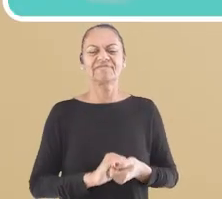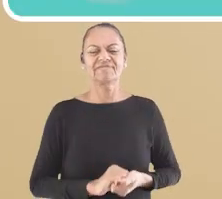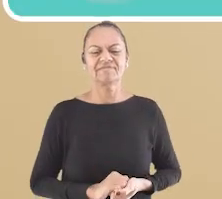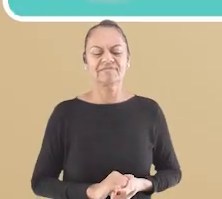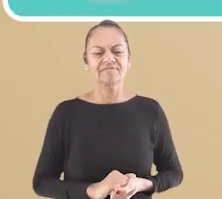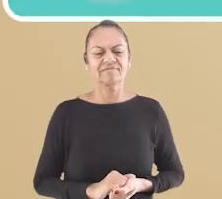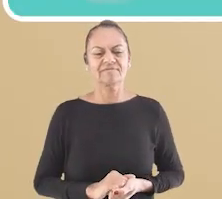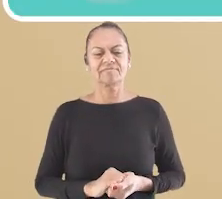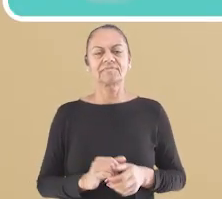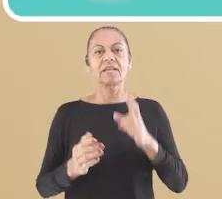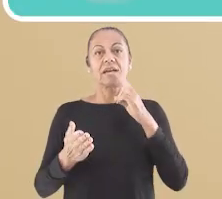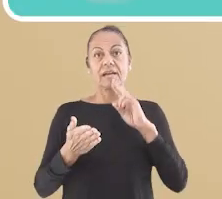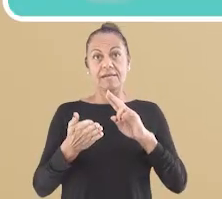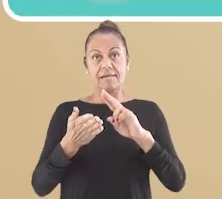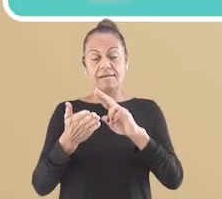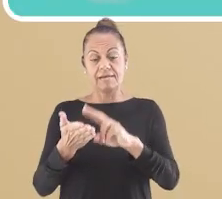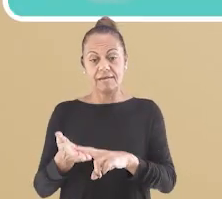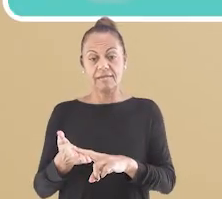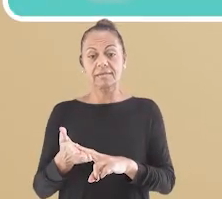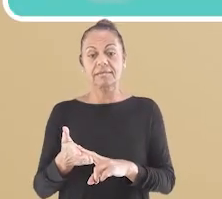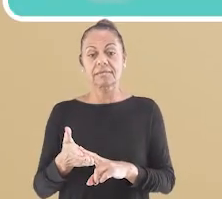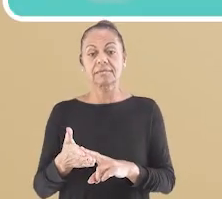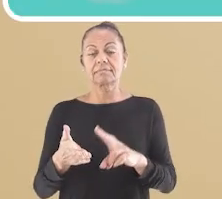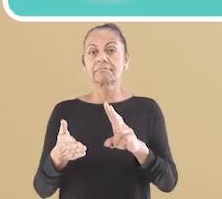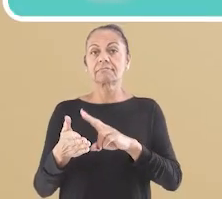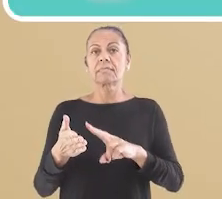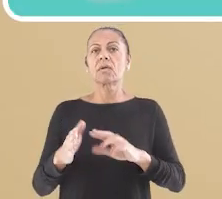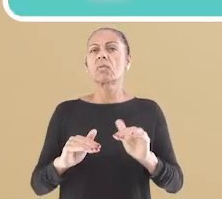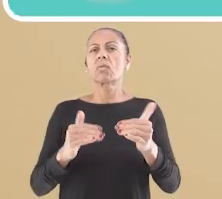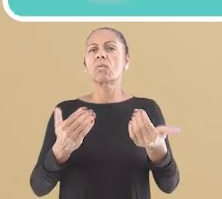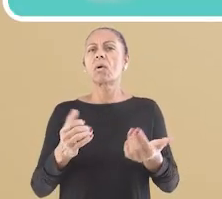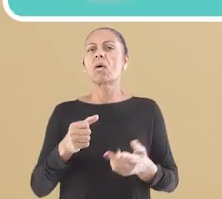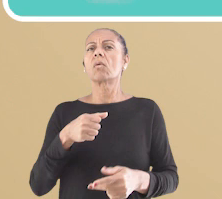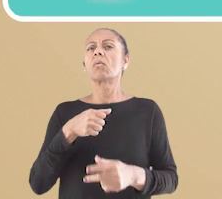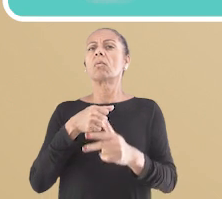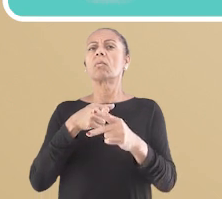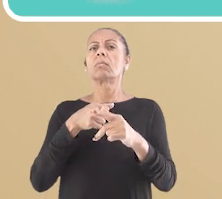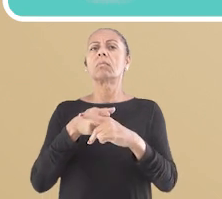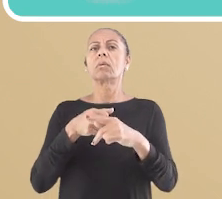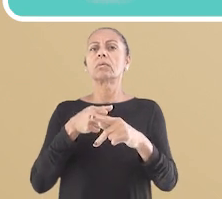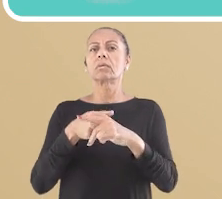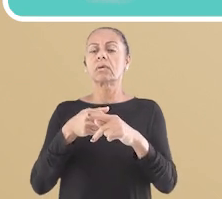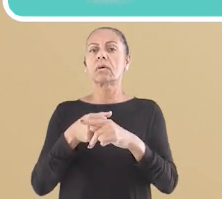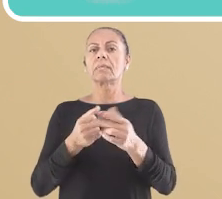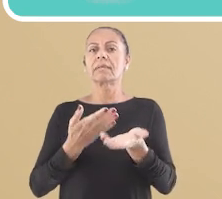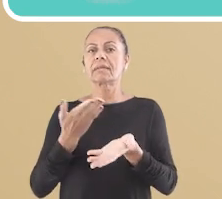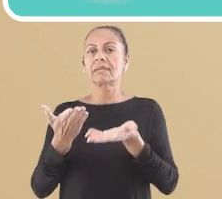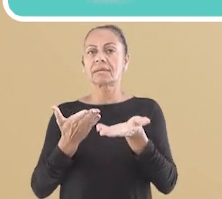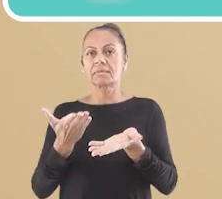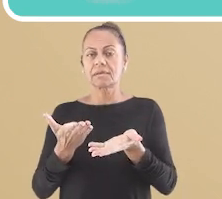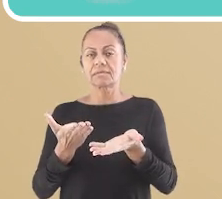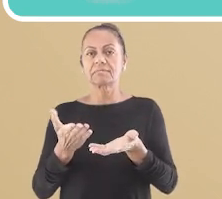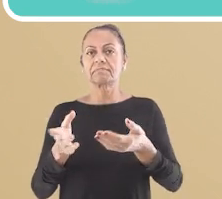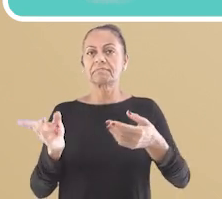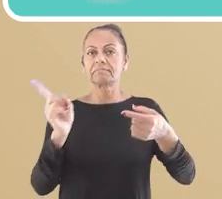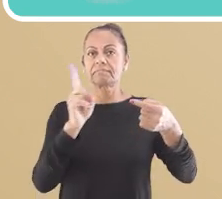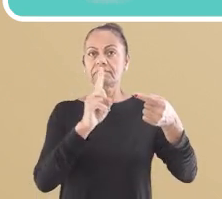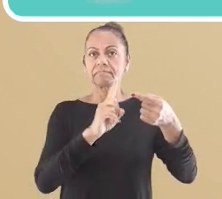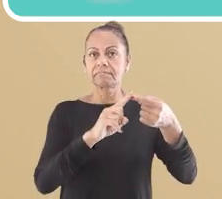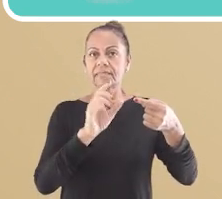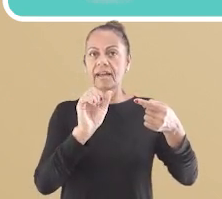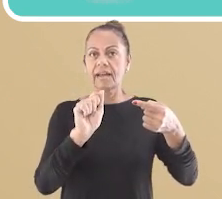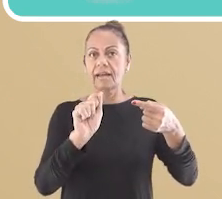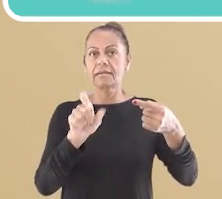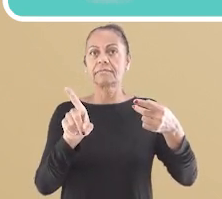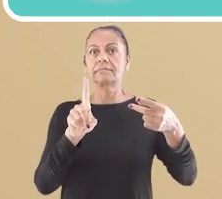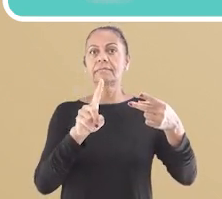Agora, questão número 3. Ao escrever uma carta direcionada ao reitor de uma universidade, qual pronome de tratamento devemos utilizar? Letra A.